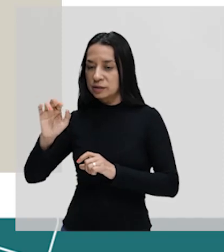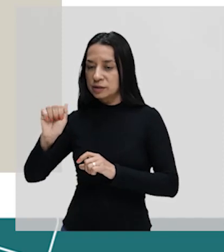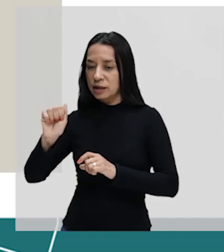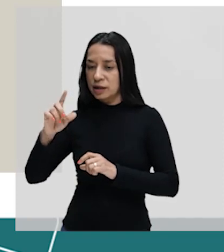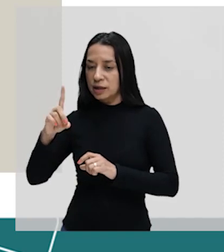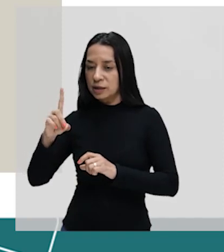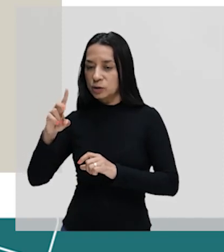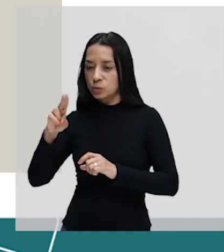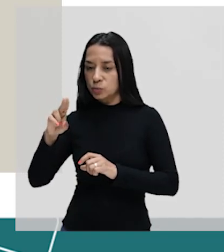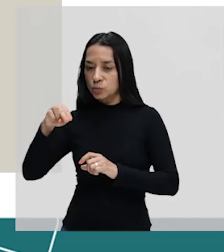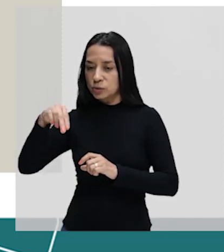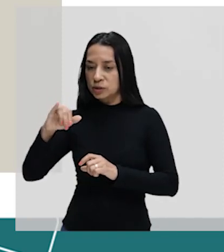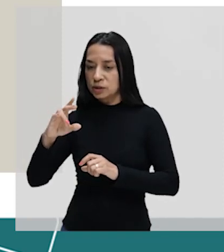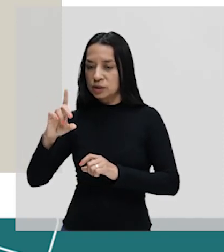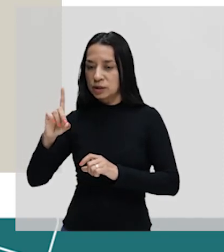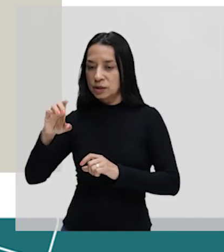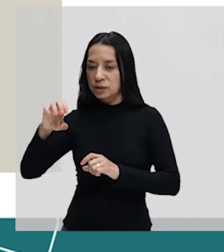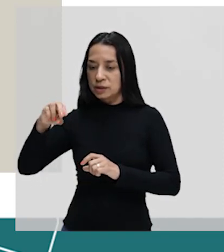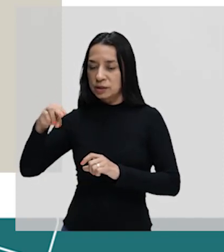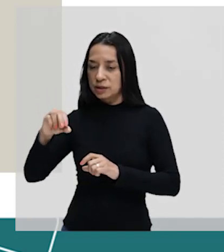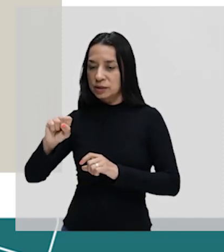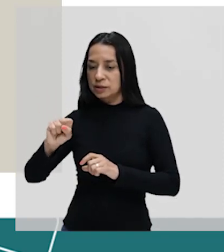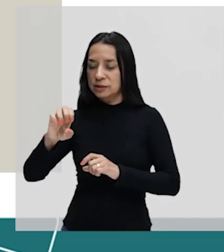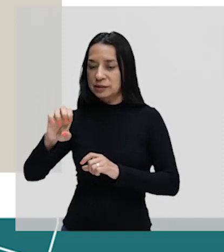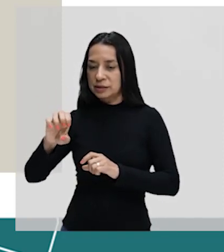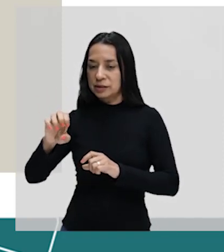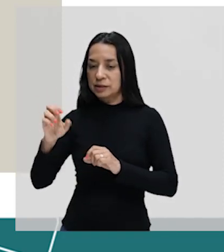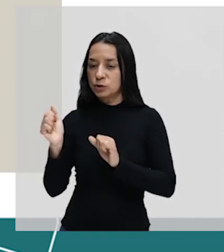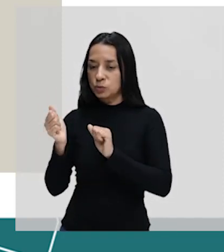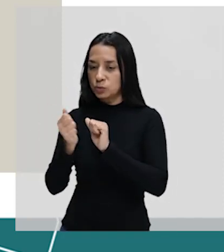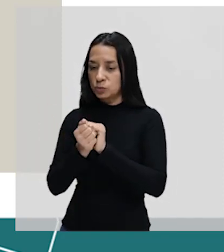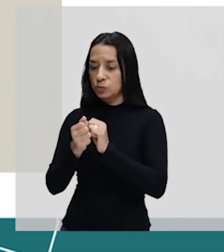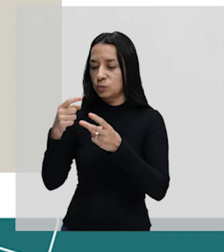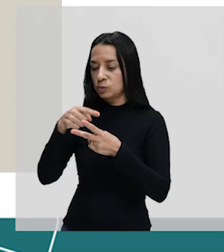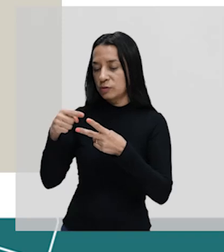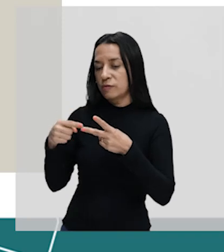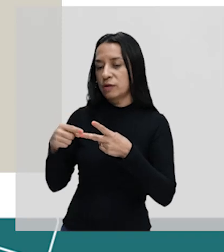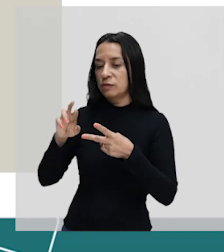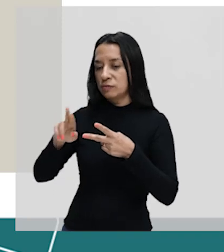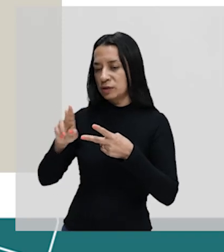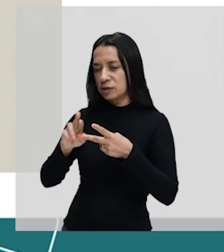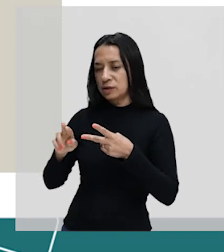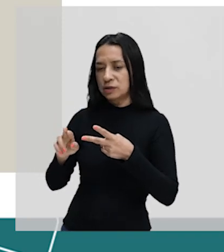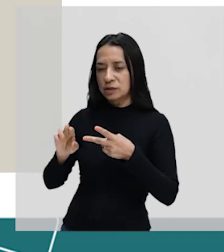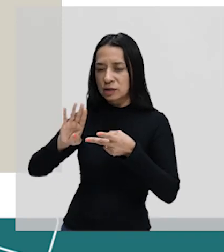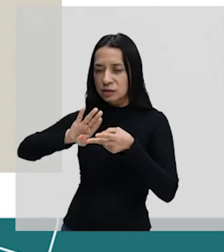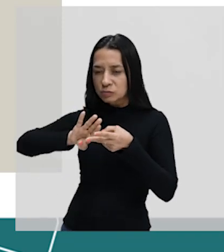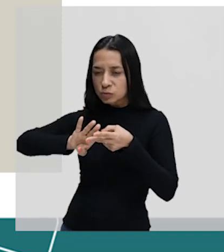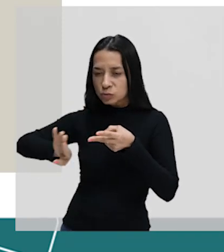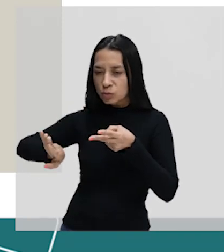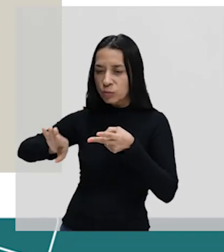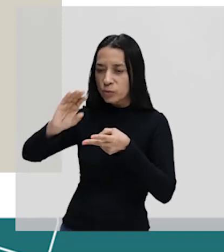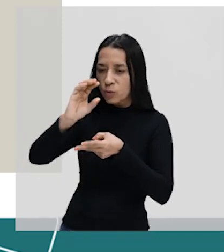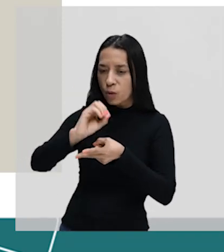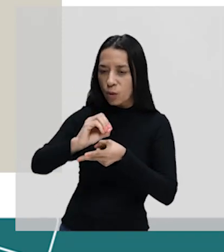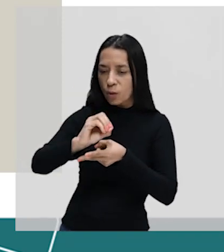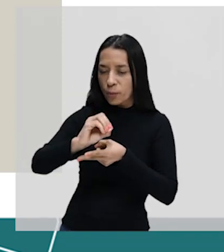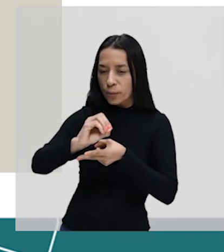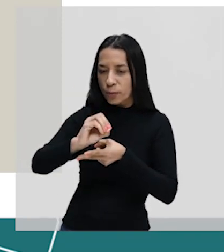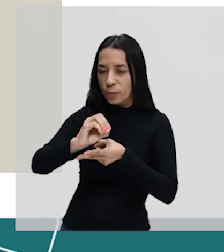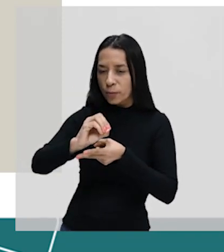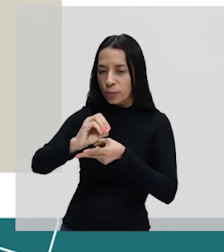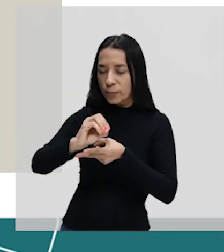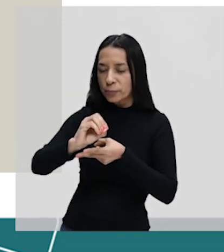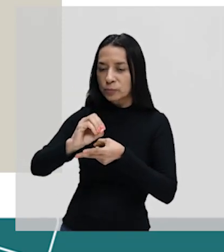estadunidense, tudo junto. Etiópia, etíope. França, francês, no